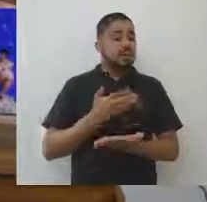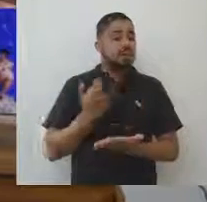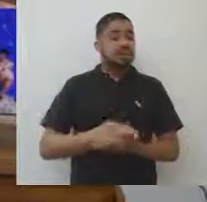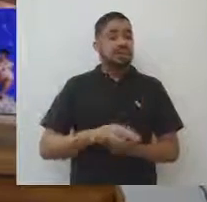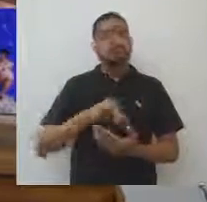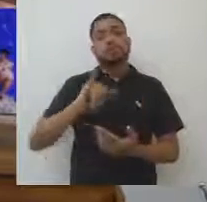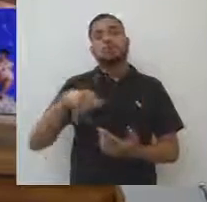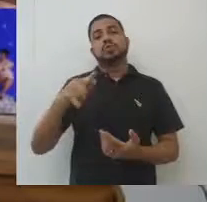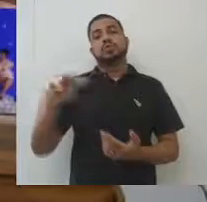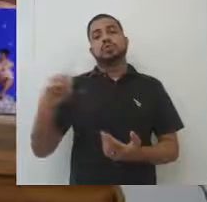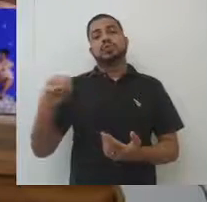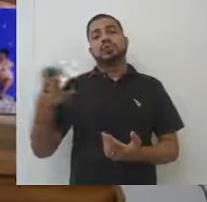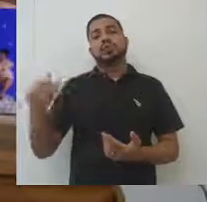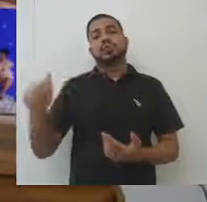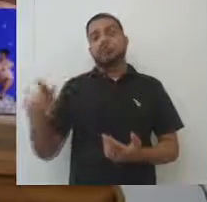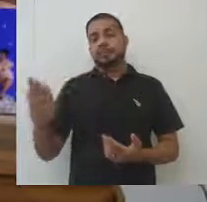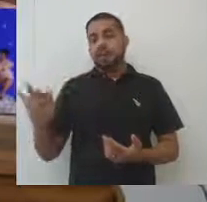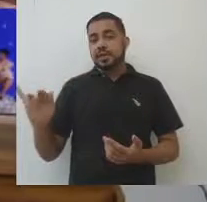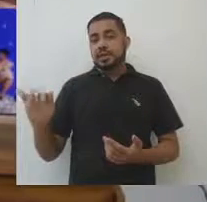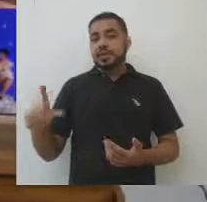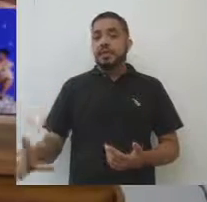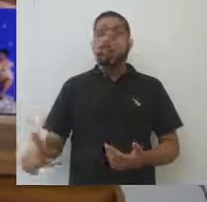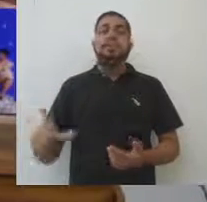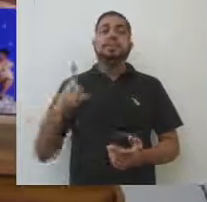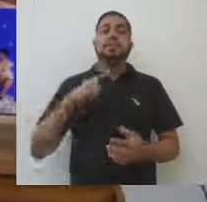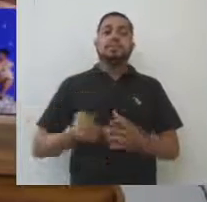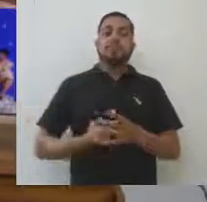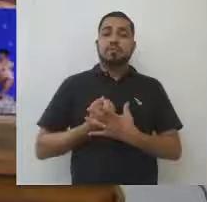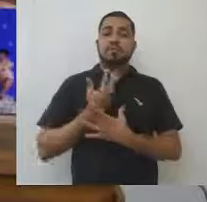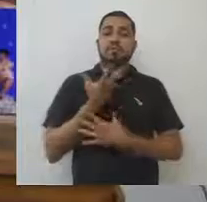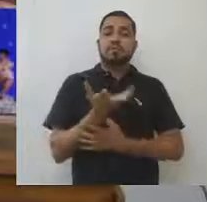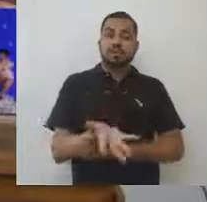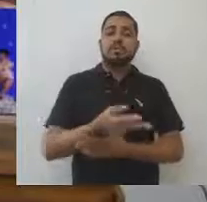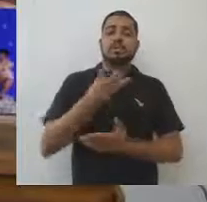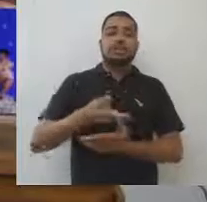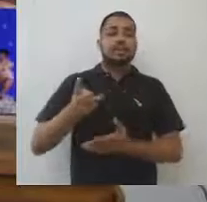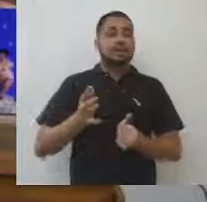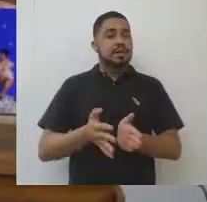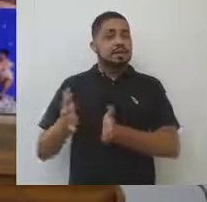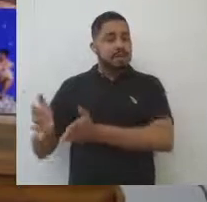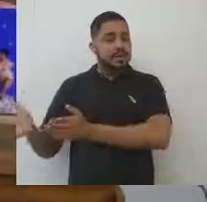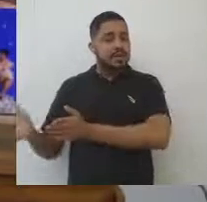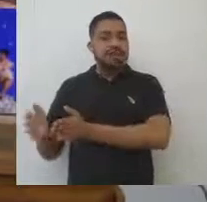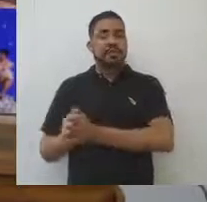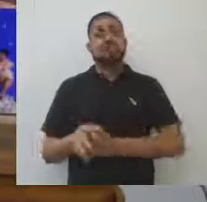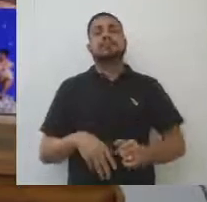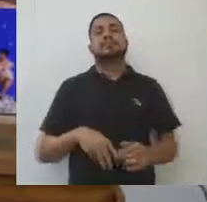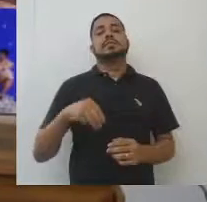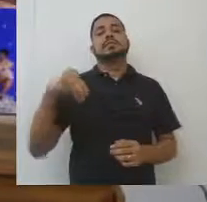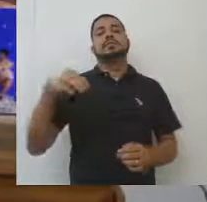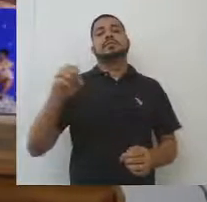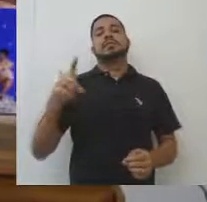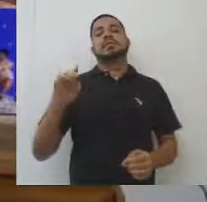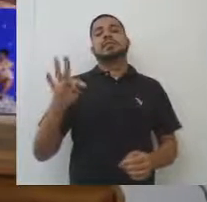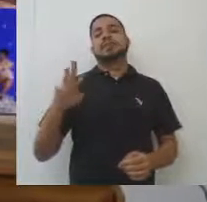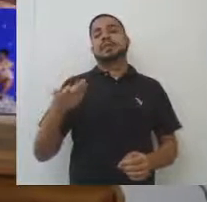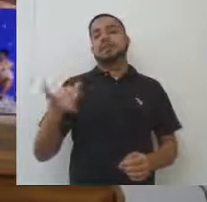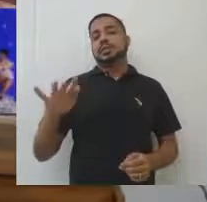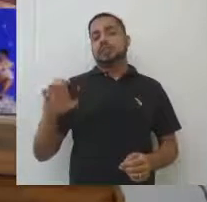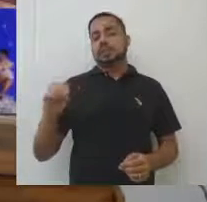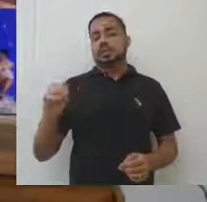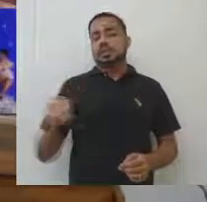João Cabral de Melo Neto, que é justamente da poesia da terceira fase do modernismo. É importante você entender toda